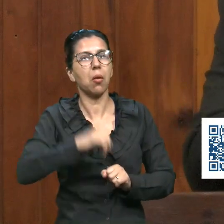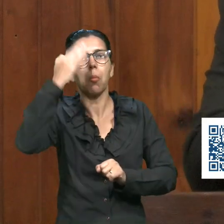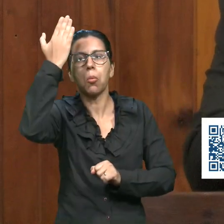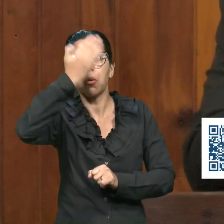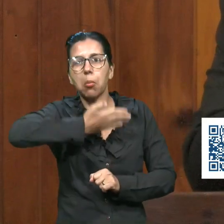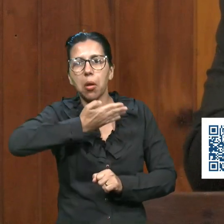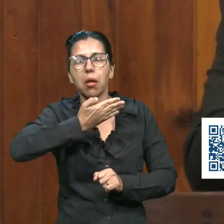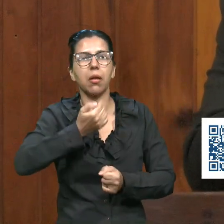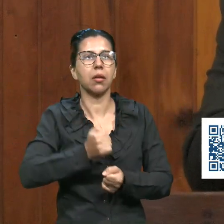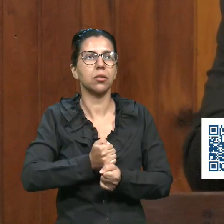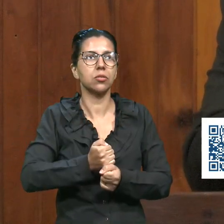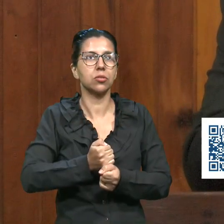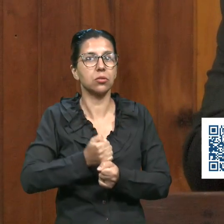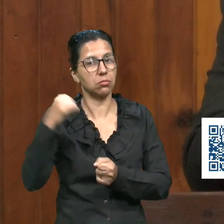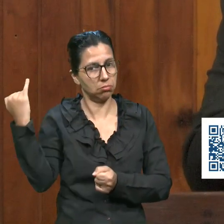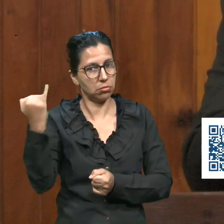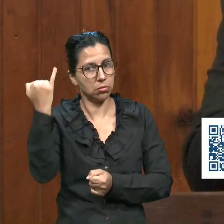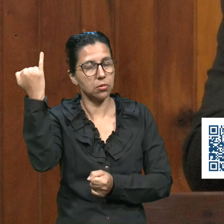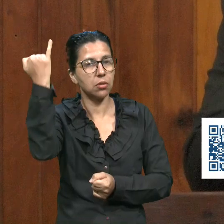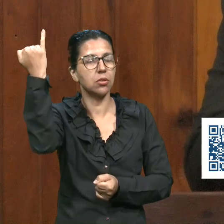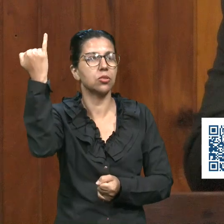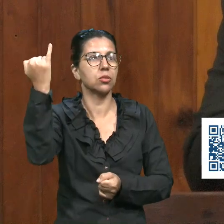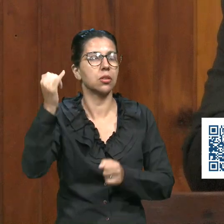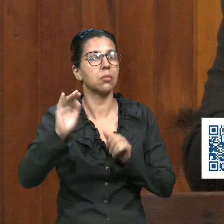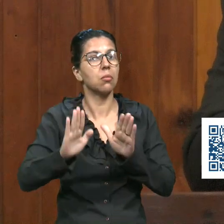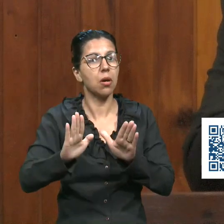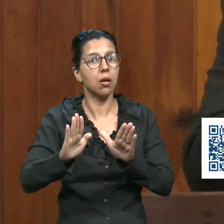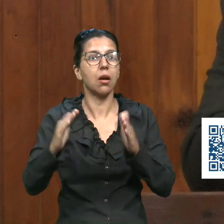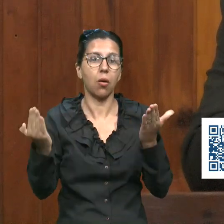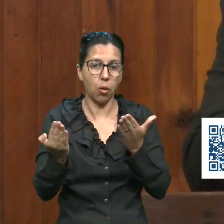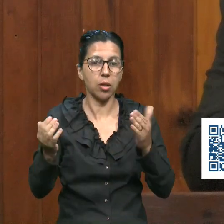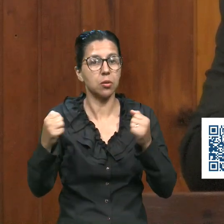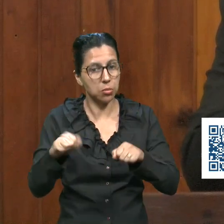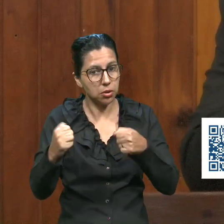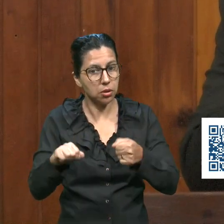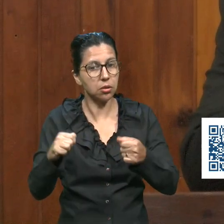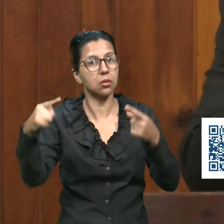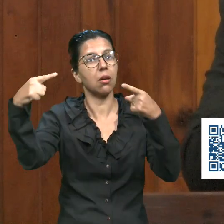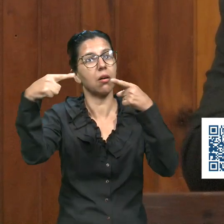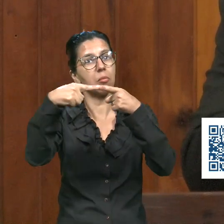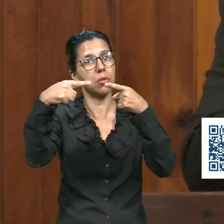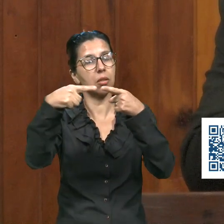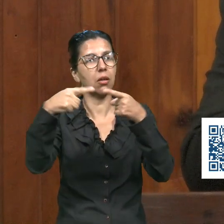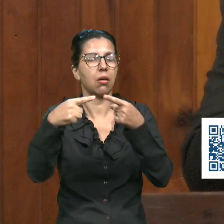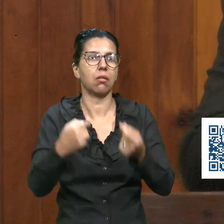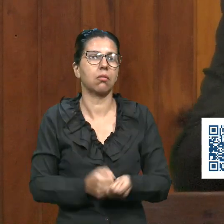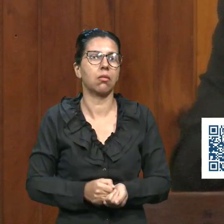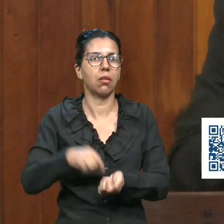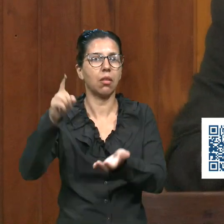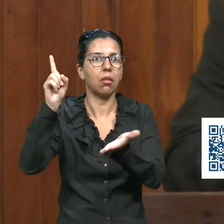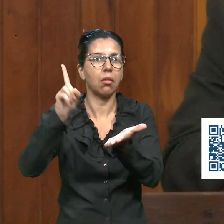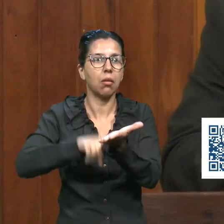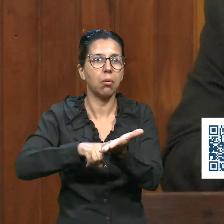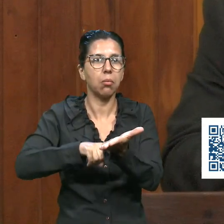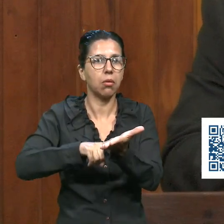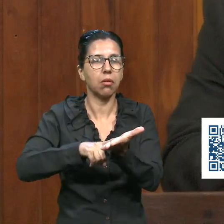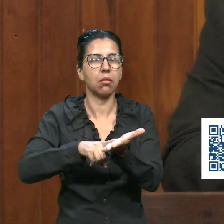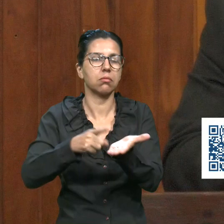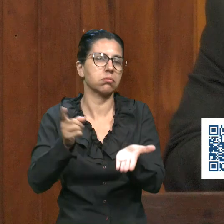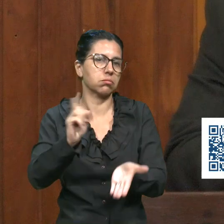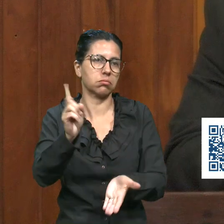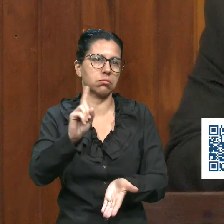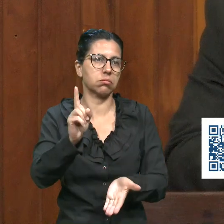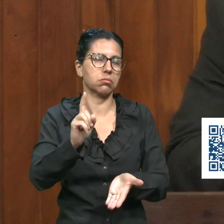e os cadastros são importantes, mas agora é hora de agir, basta de politicagem.